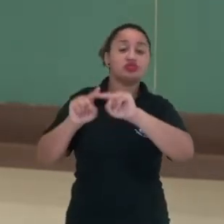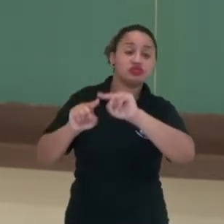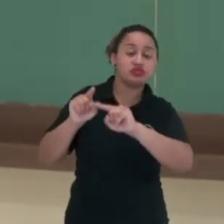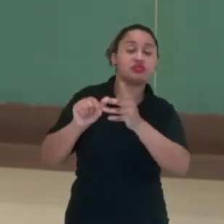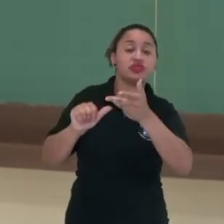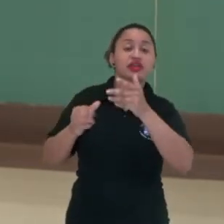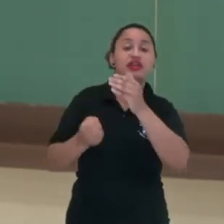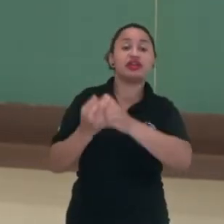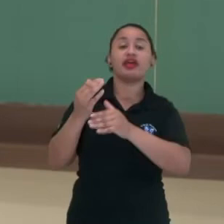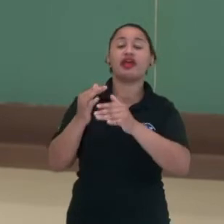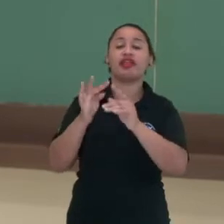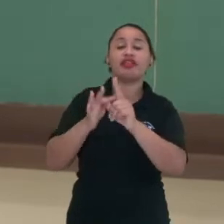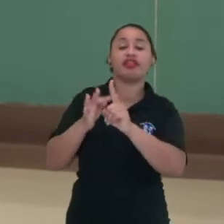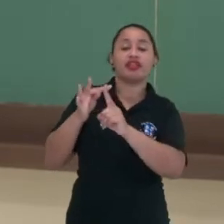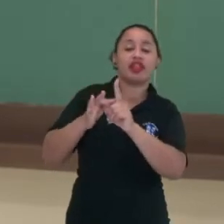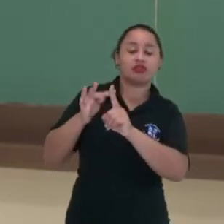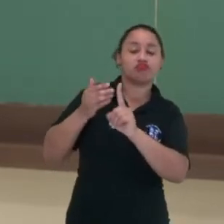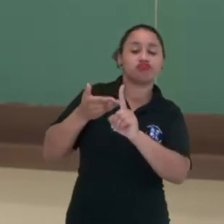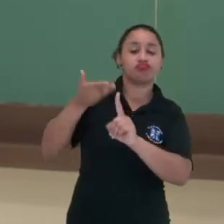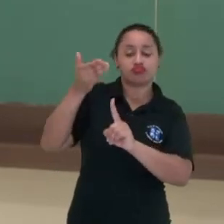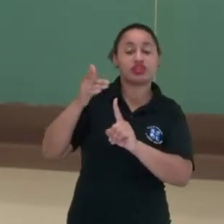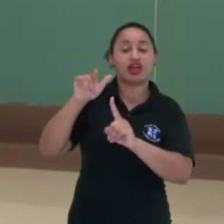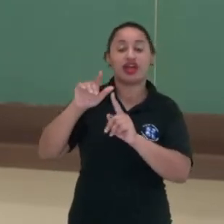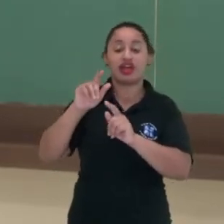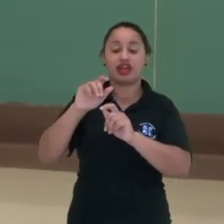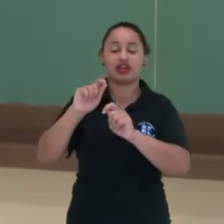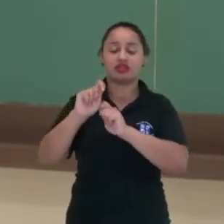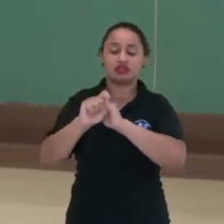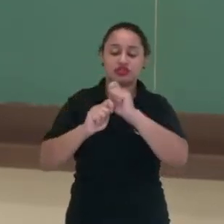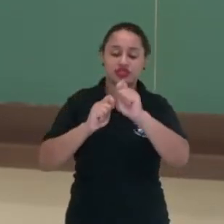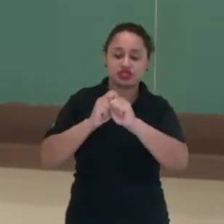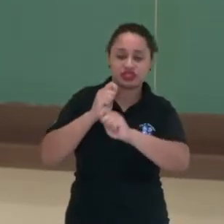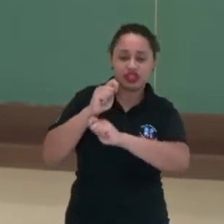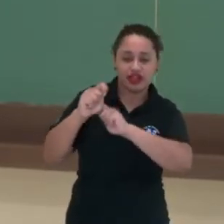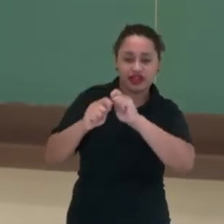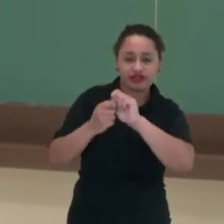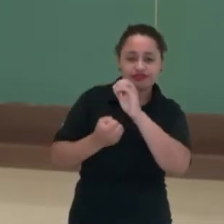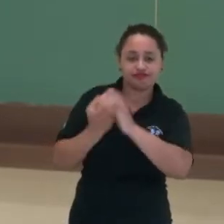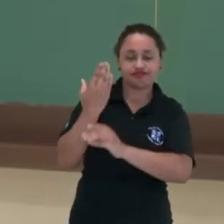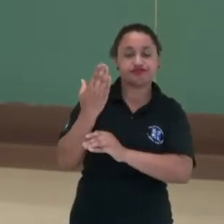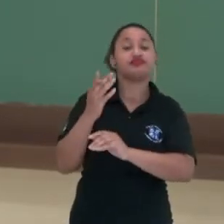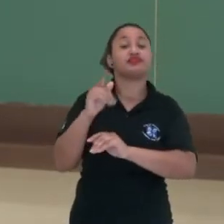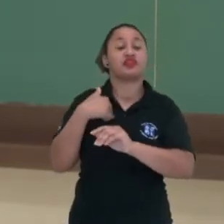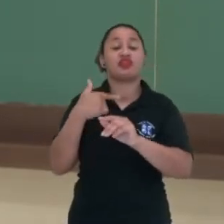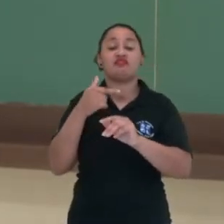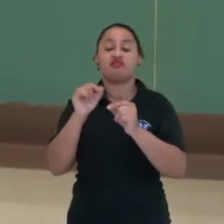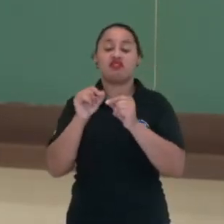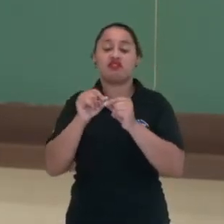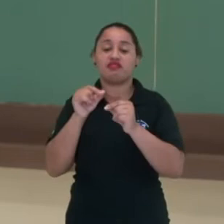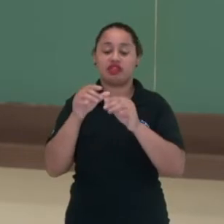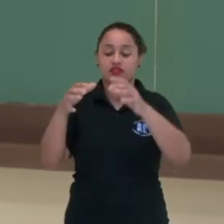calor. Esse calor que os átomos produzem, eles vão esquentar uma caldeira, onde